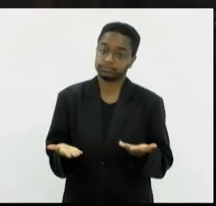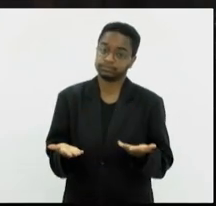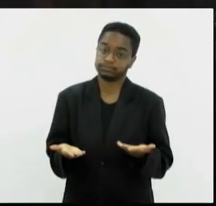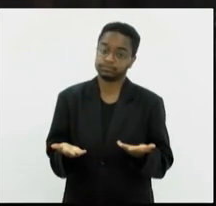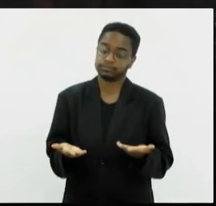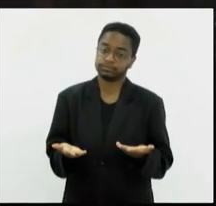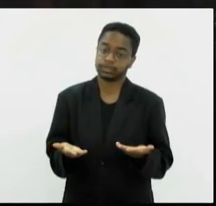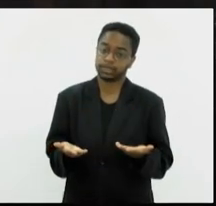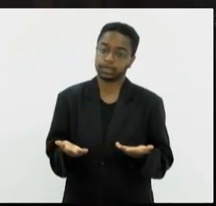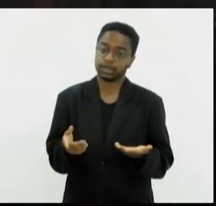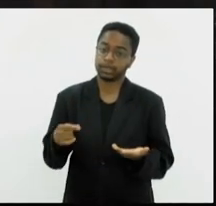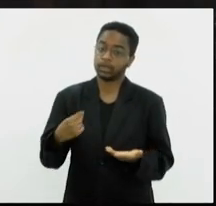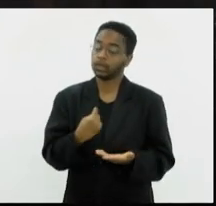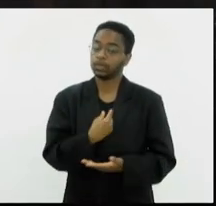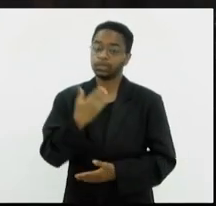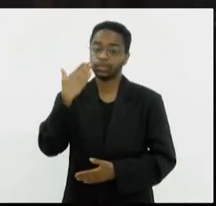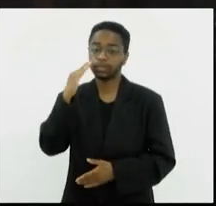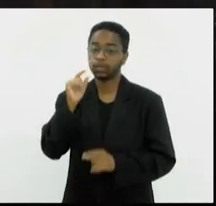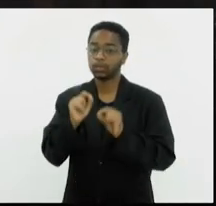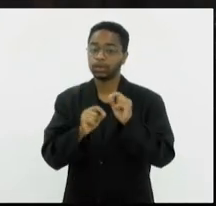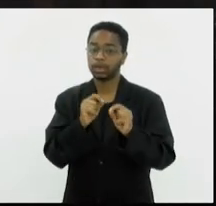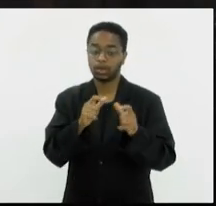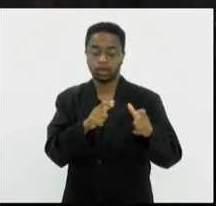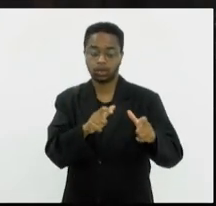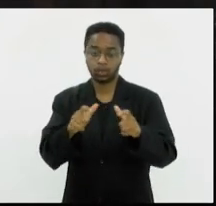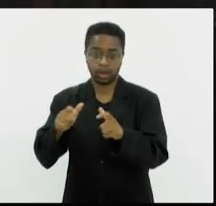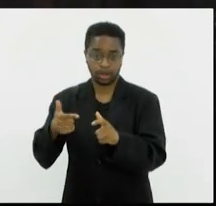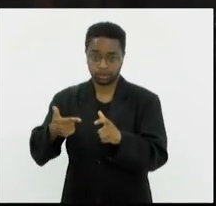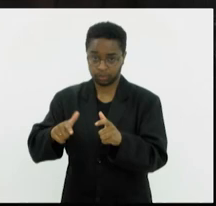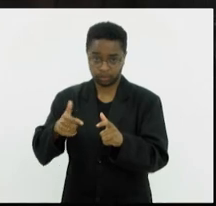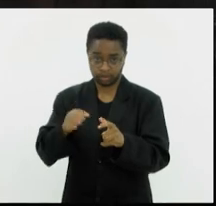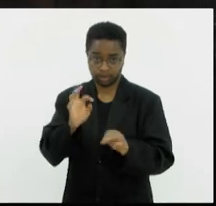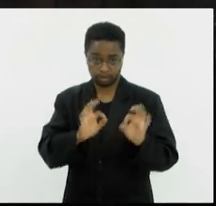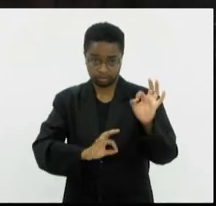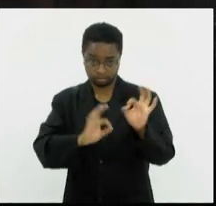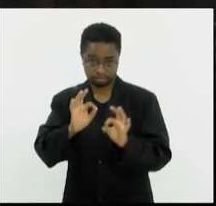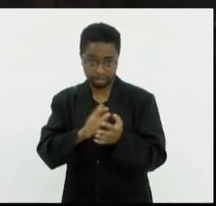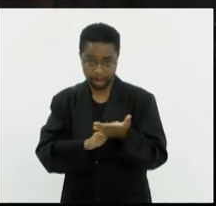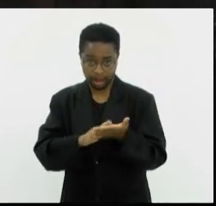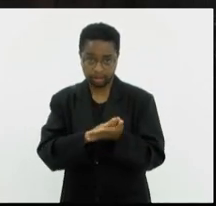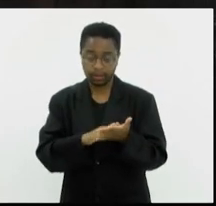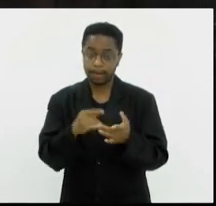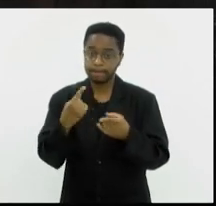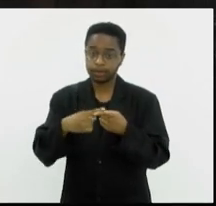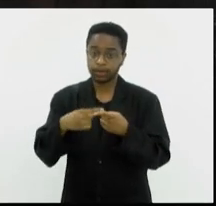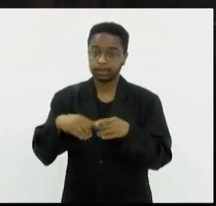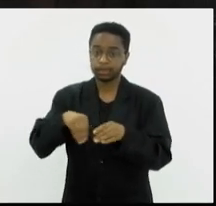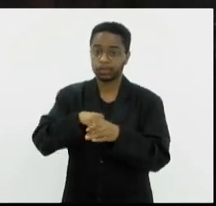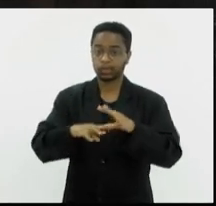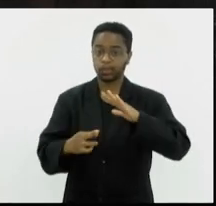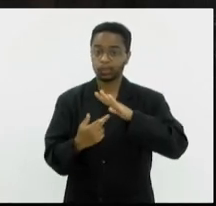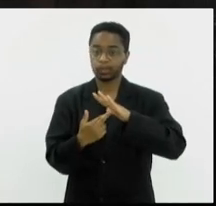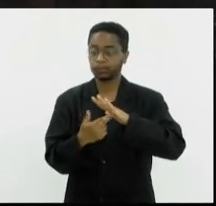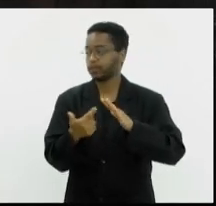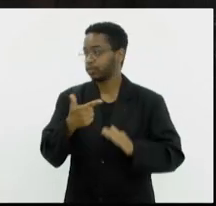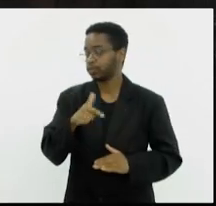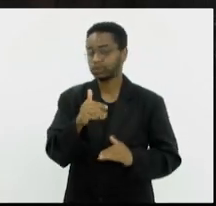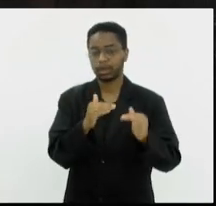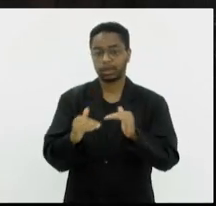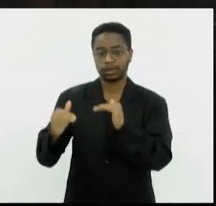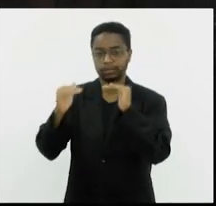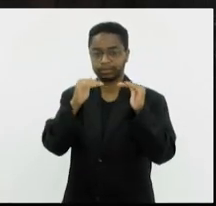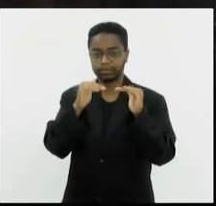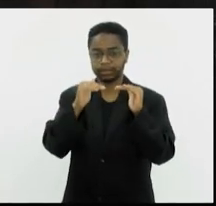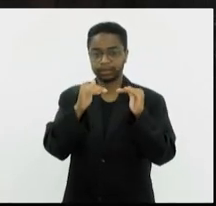que esses equipamentos não estão instalados não funciona porque na rodoviária não tem autoridade